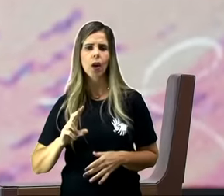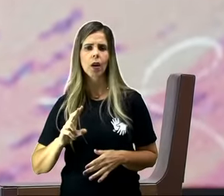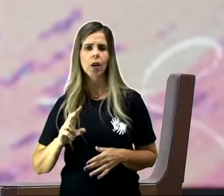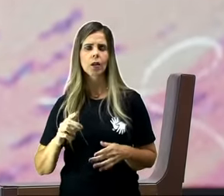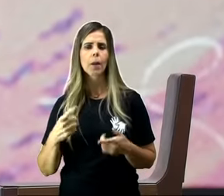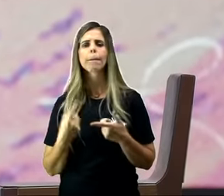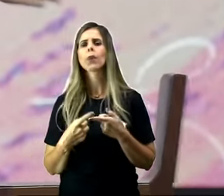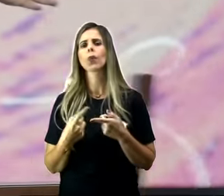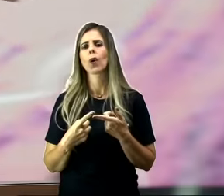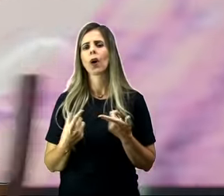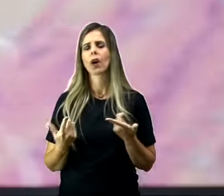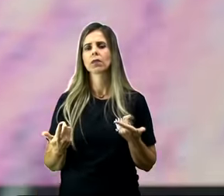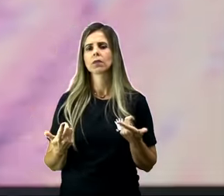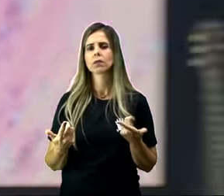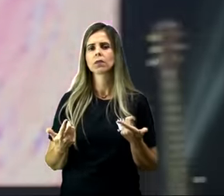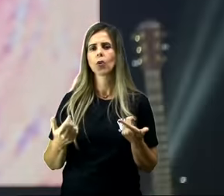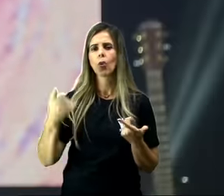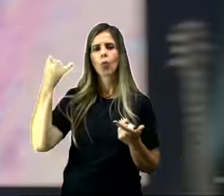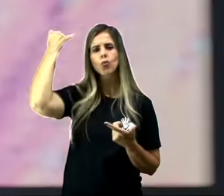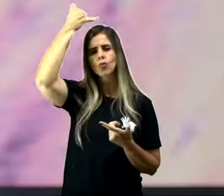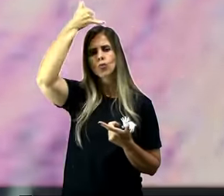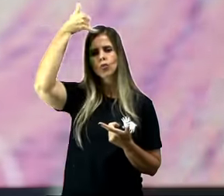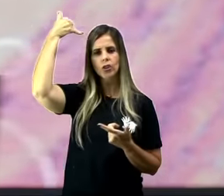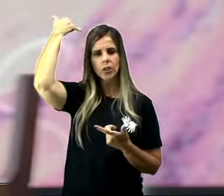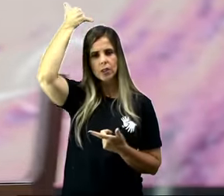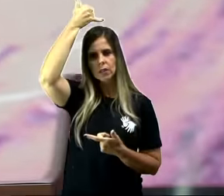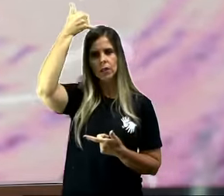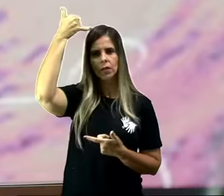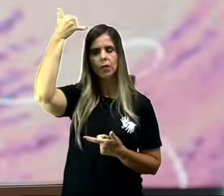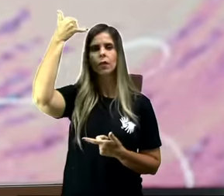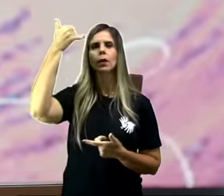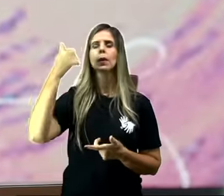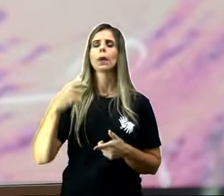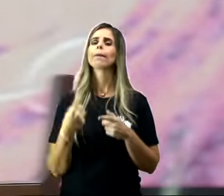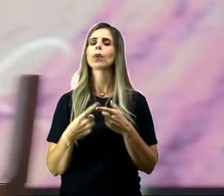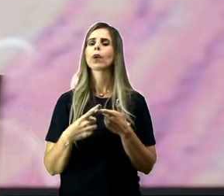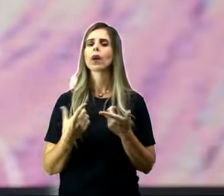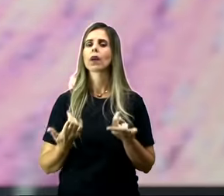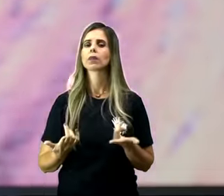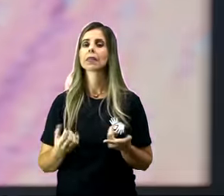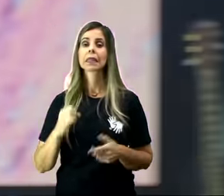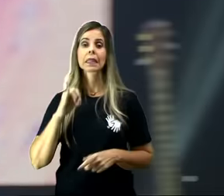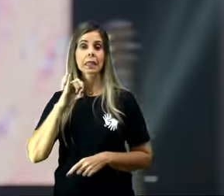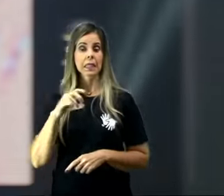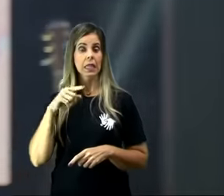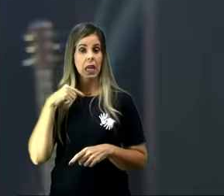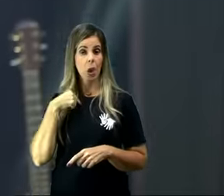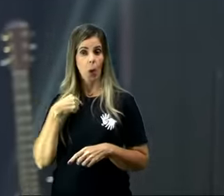Porque se eu pedir para apagar todas as luzes da igreja e eu ligar aqui a luzinha do meu celular,